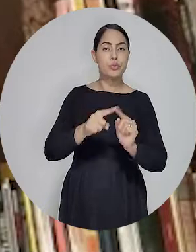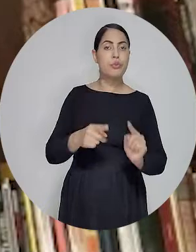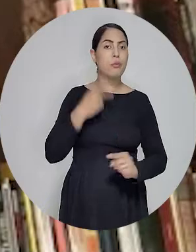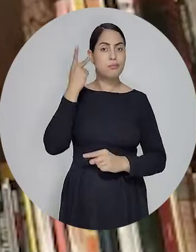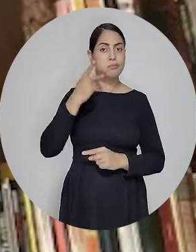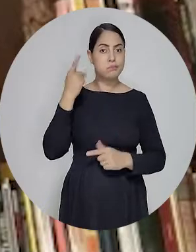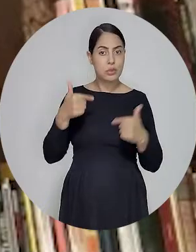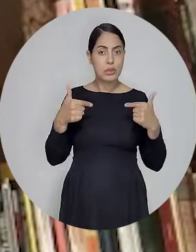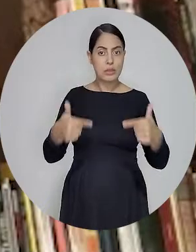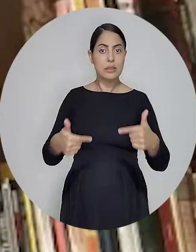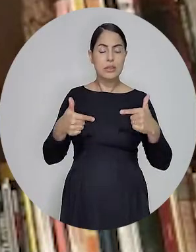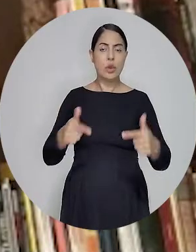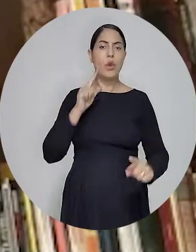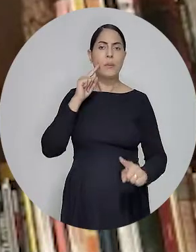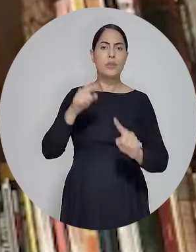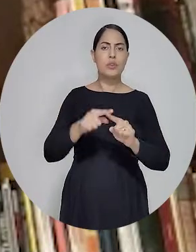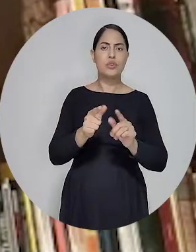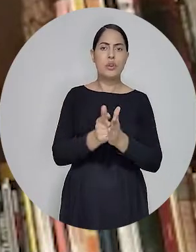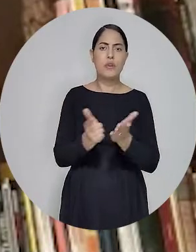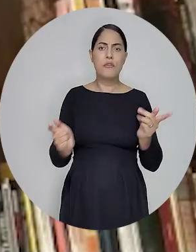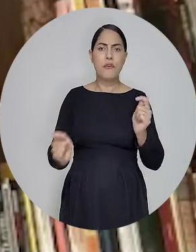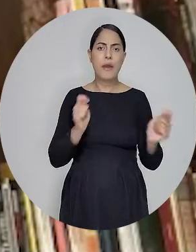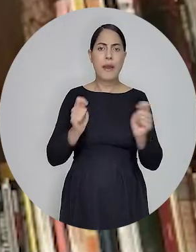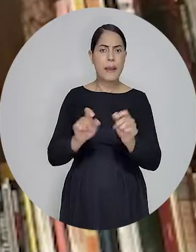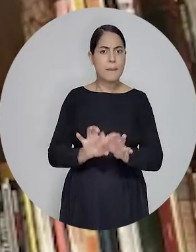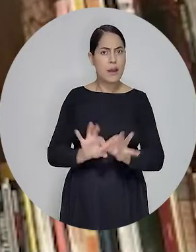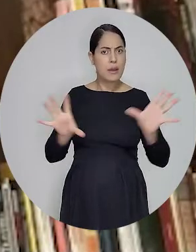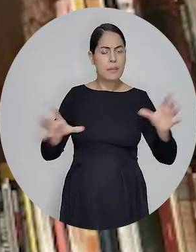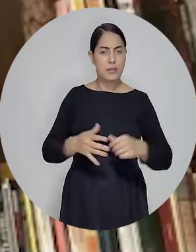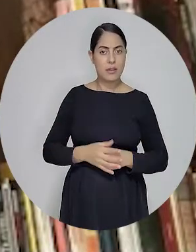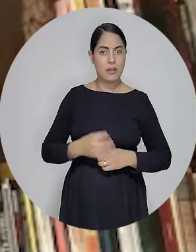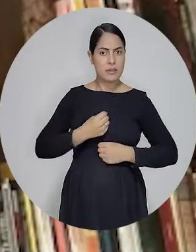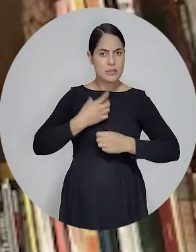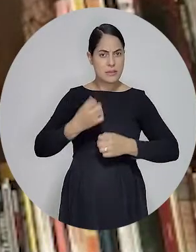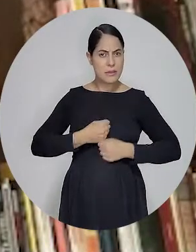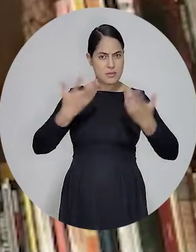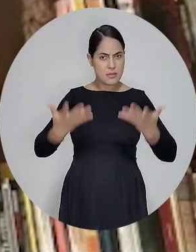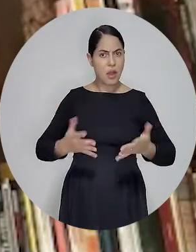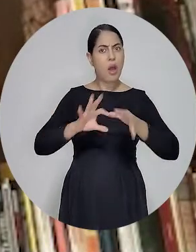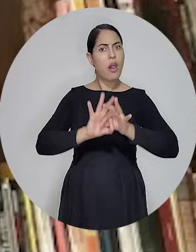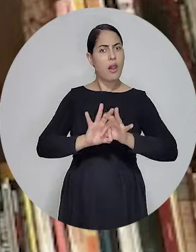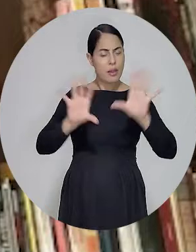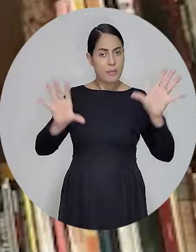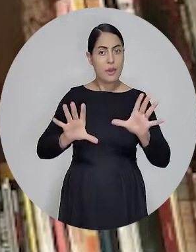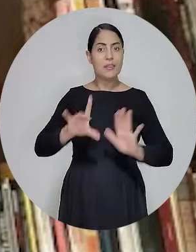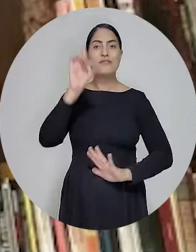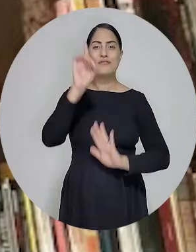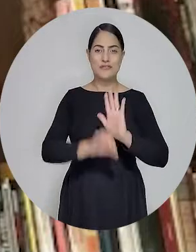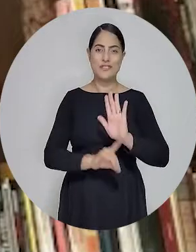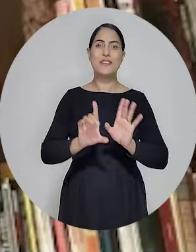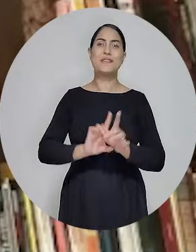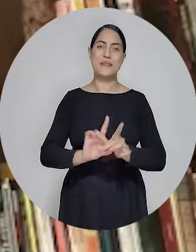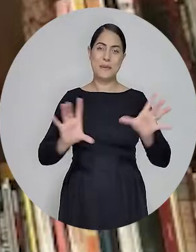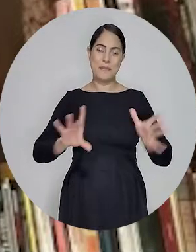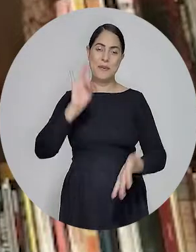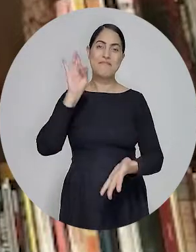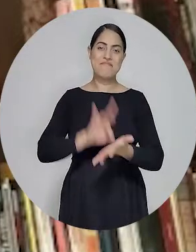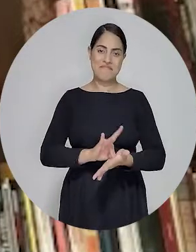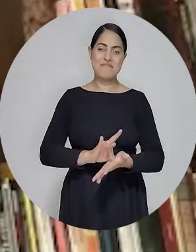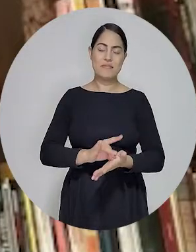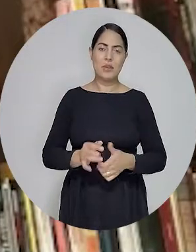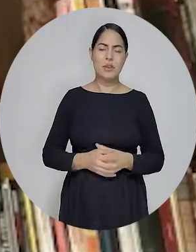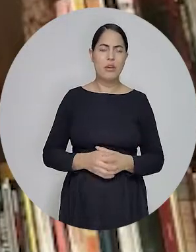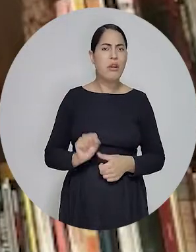e iniciativas para garantir a liberdade de imprensa e a liberdade de expressão, que são pilares do Estado Democrático de